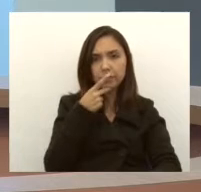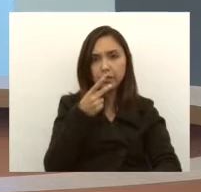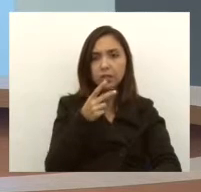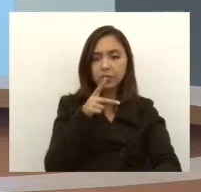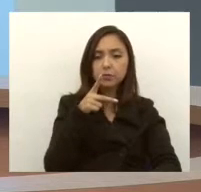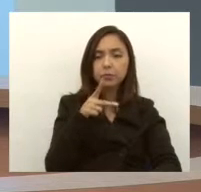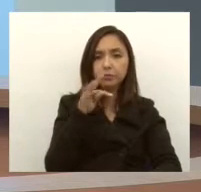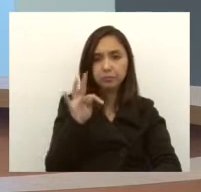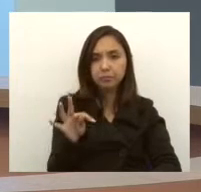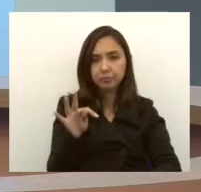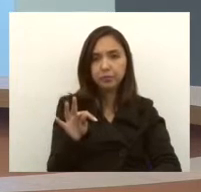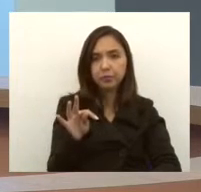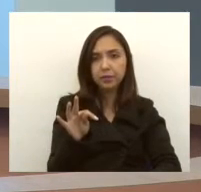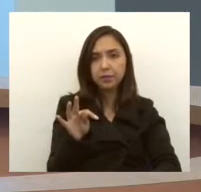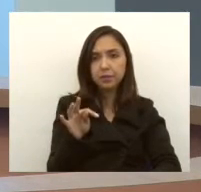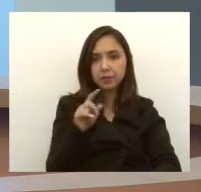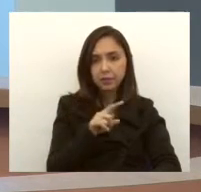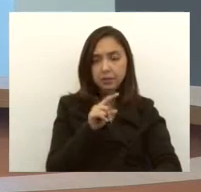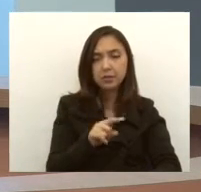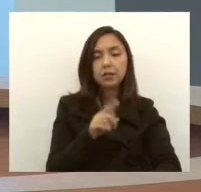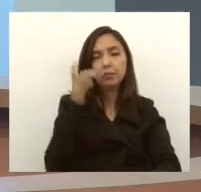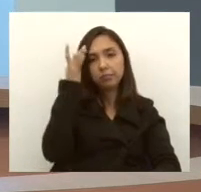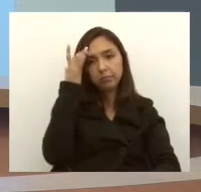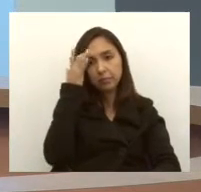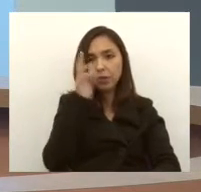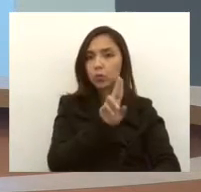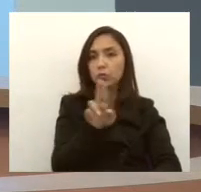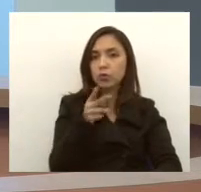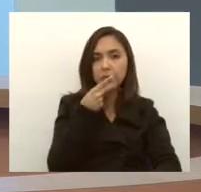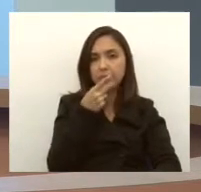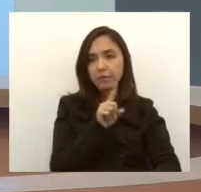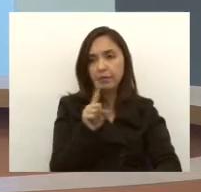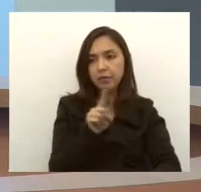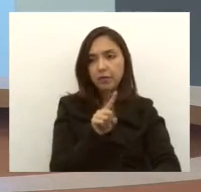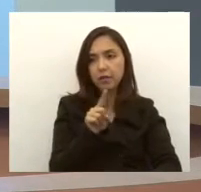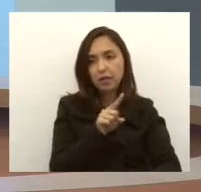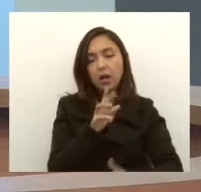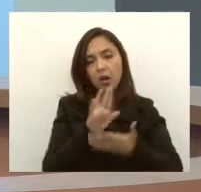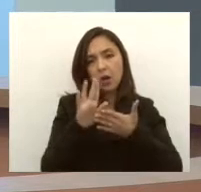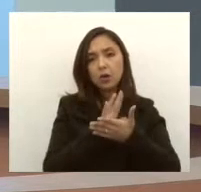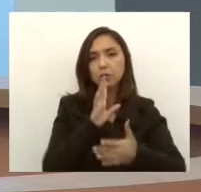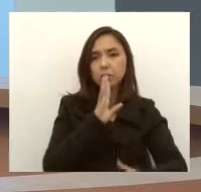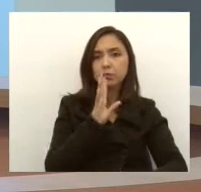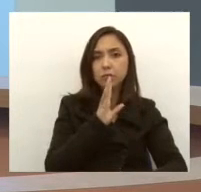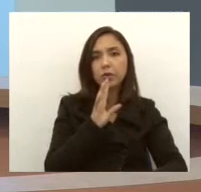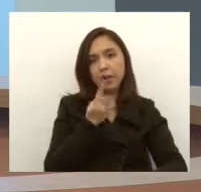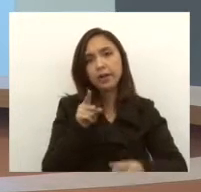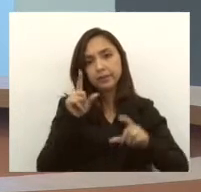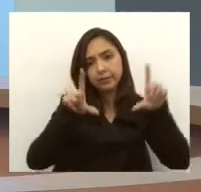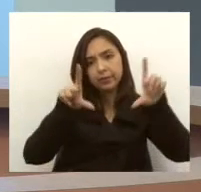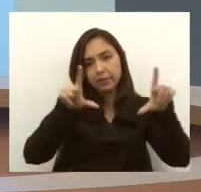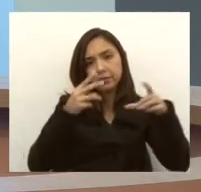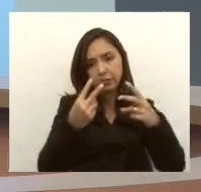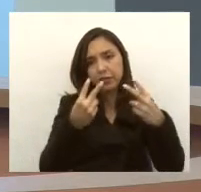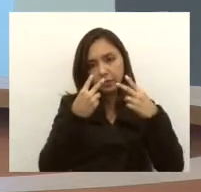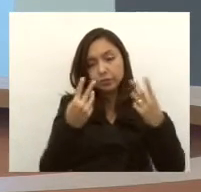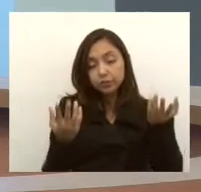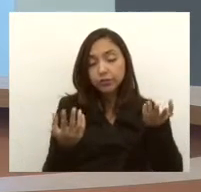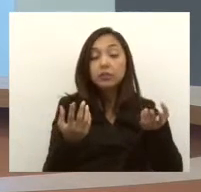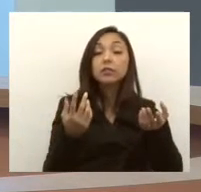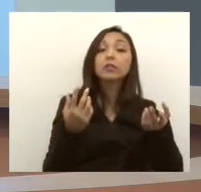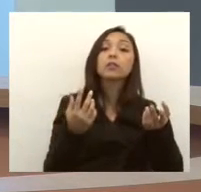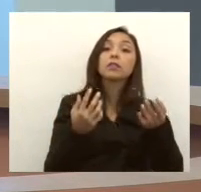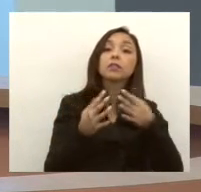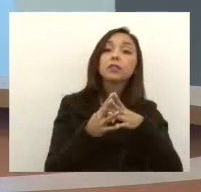com um petista graúdo, ao qual eu não vou falar o nome aqui, provavelmente a pessoa está assistindo agora, e ela